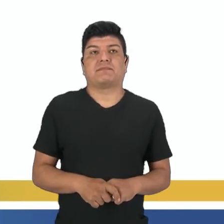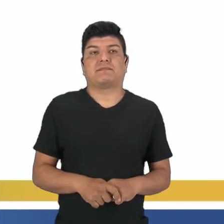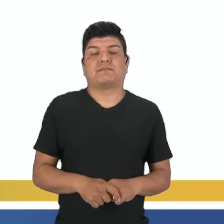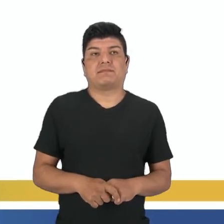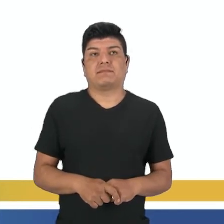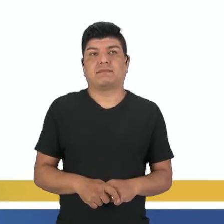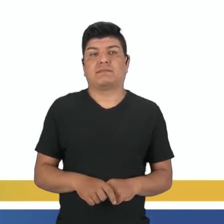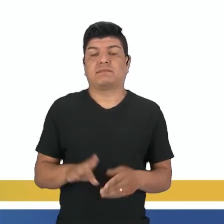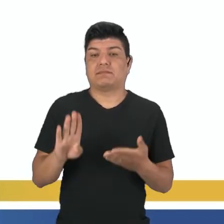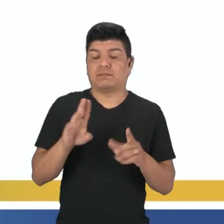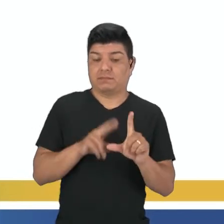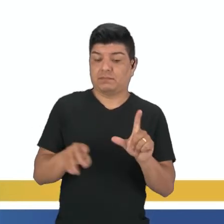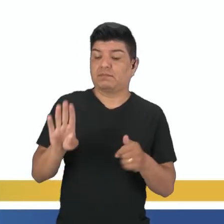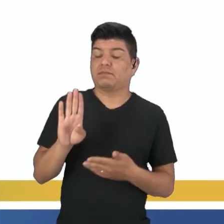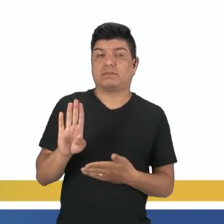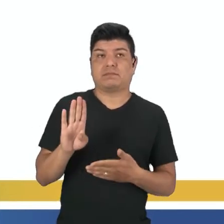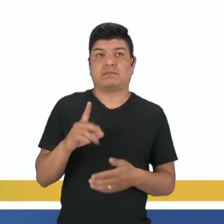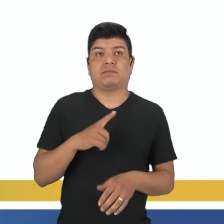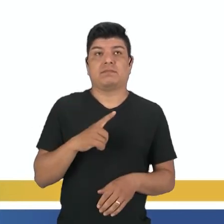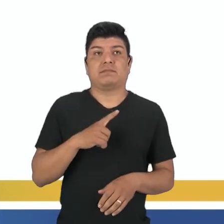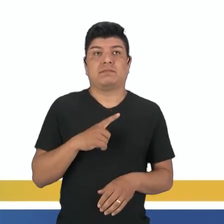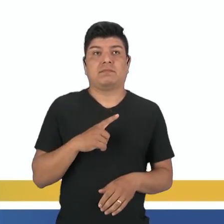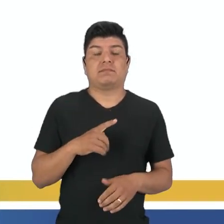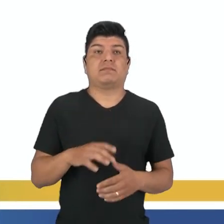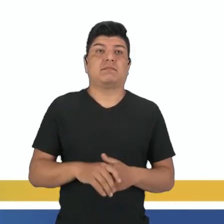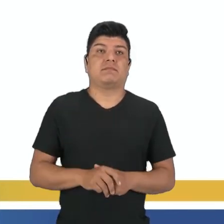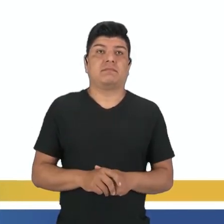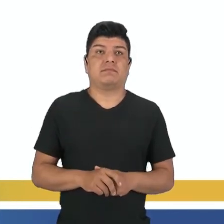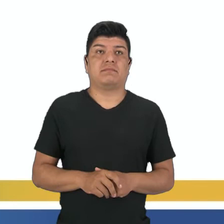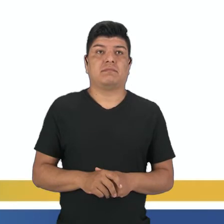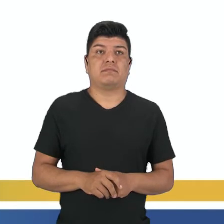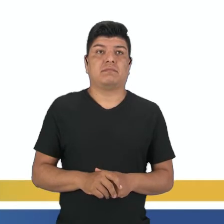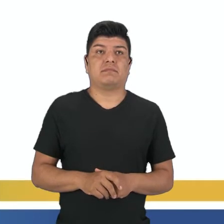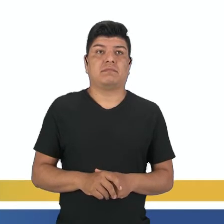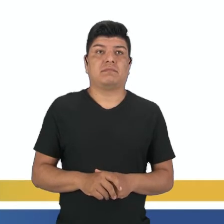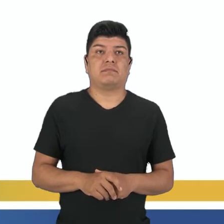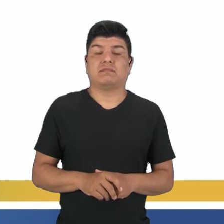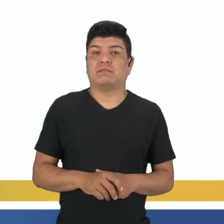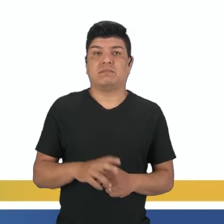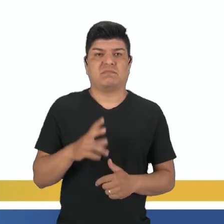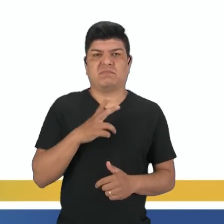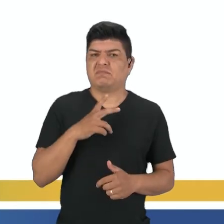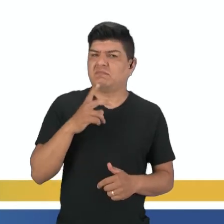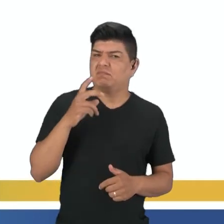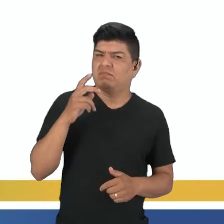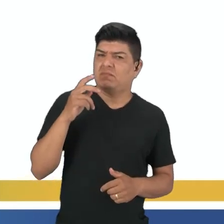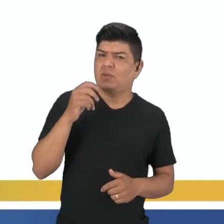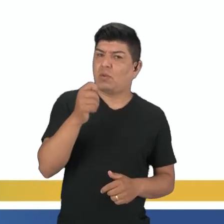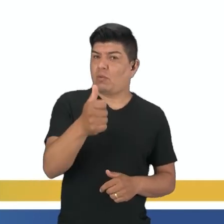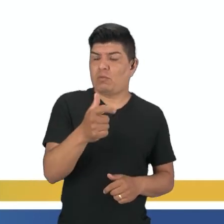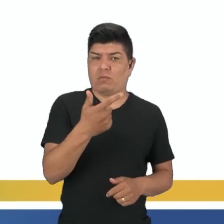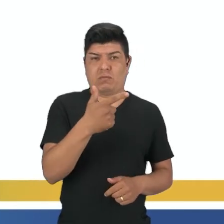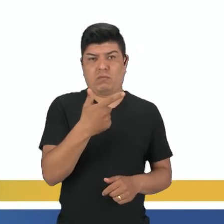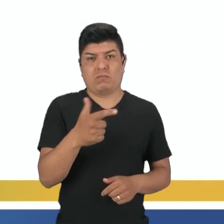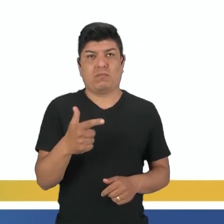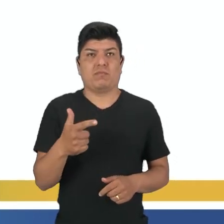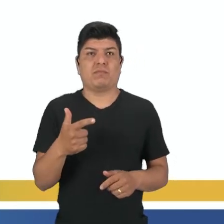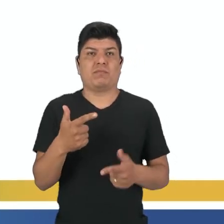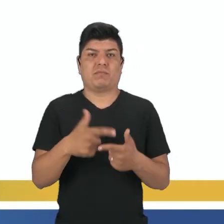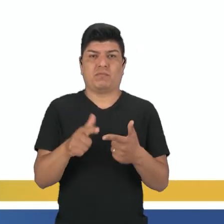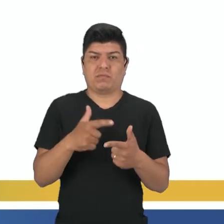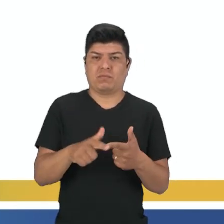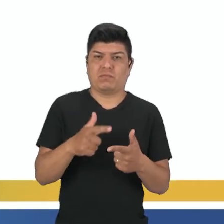quero ter problemas com esse diretor, né? Ali fica jamás, né? Jamás quero ter problema com